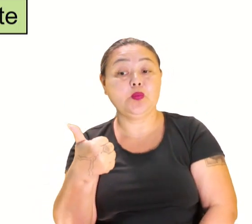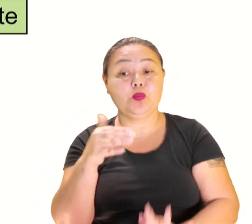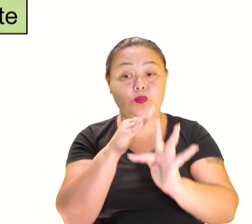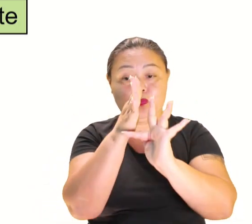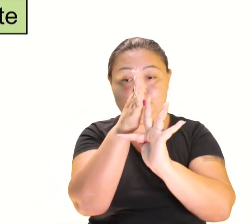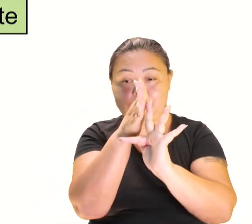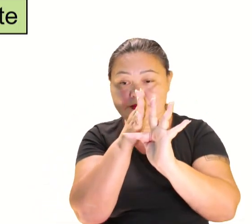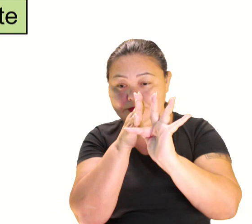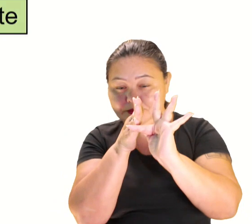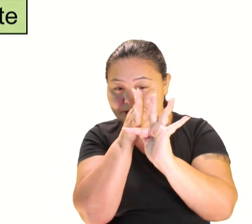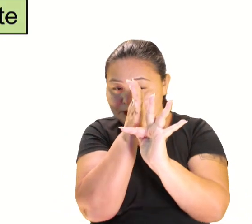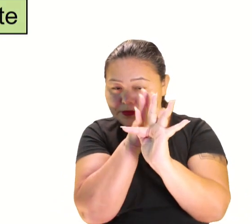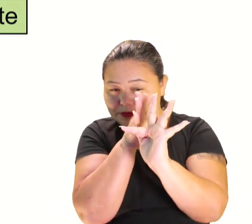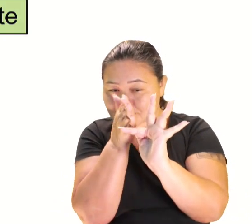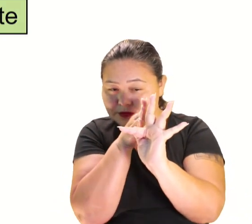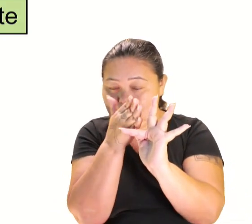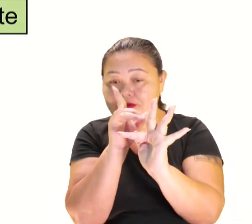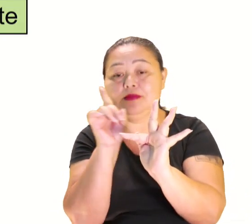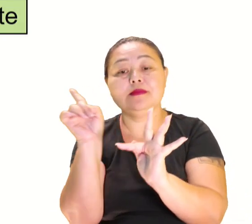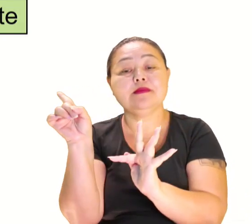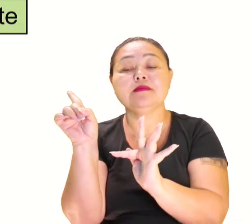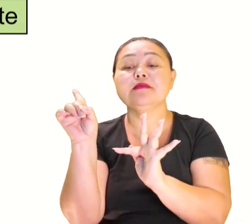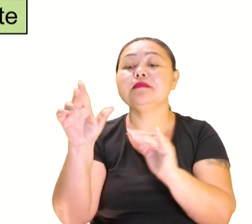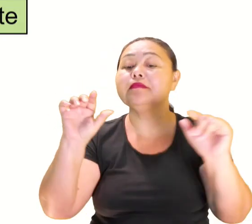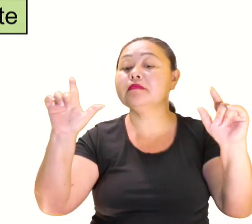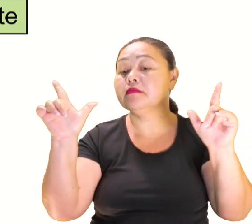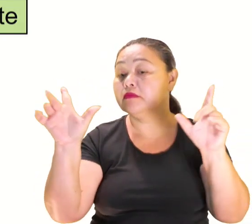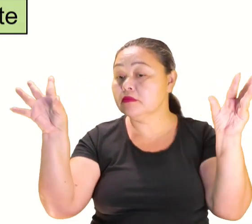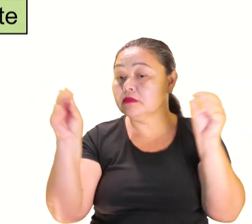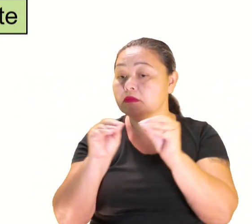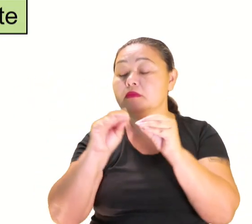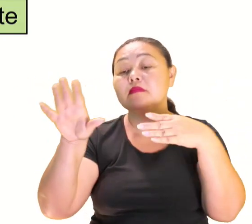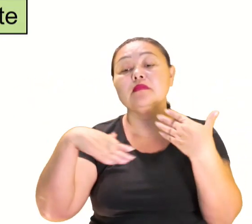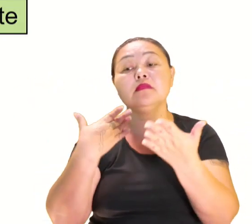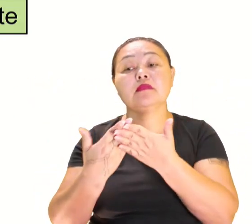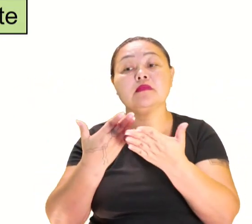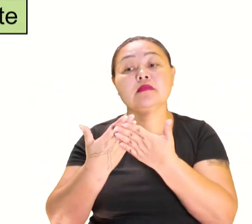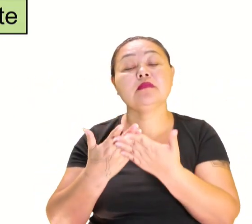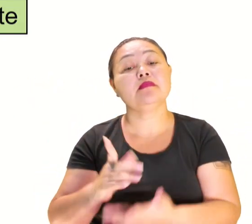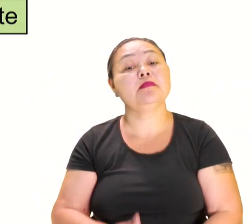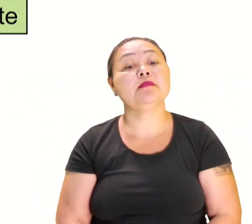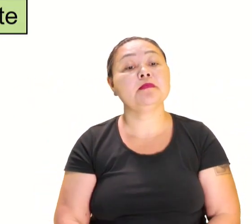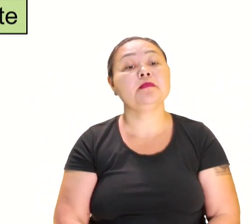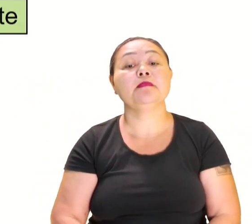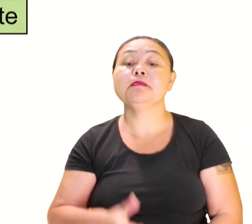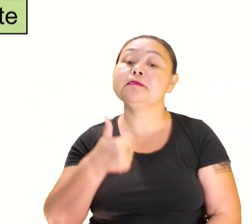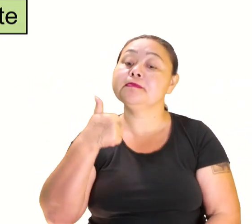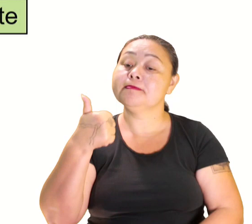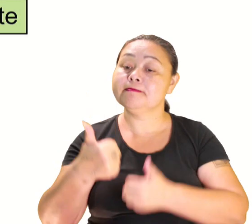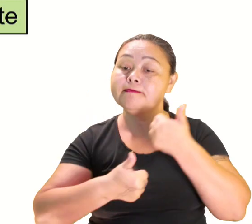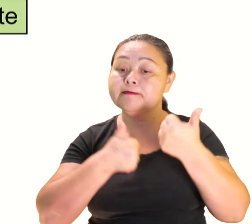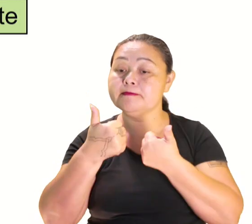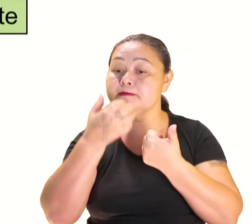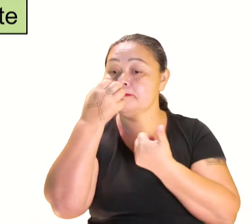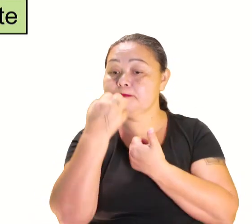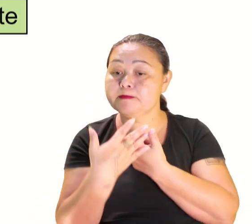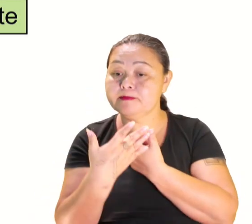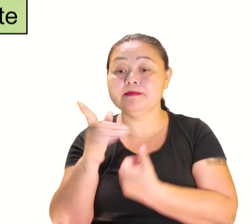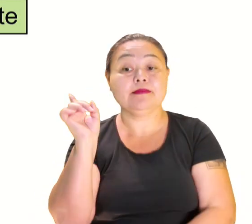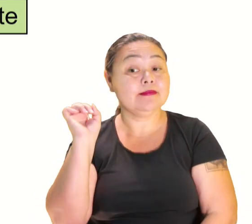legal, esse slide aqui resume muito a nossa aula, né? Muita coisa. Beleza, muito